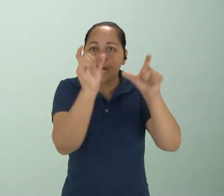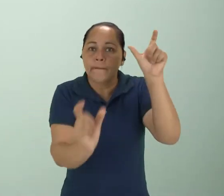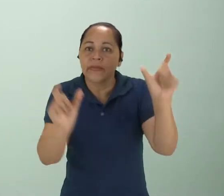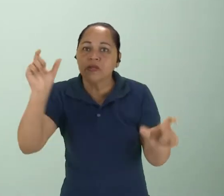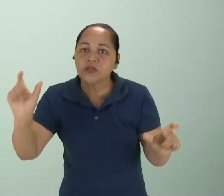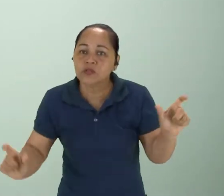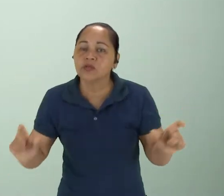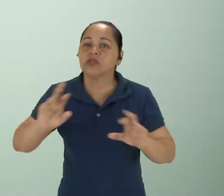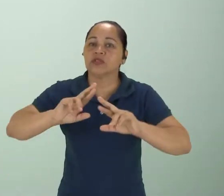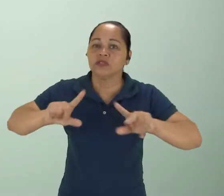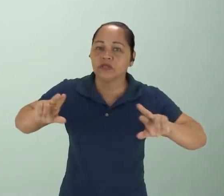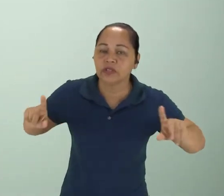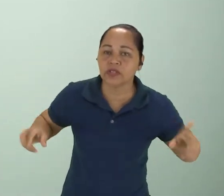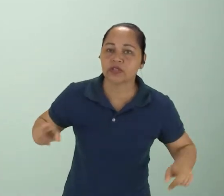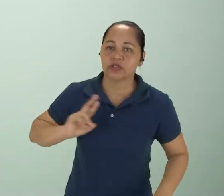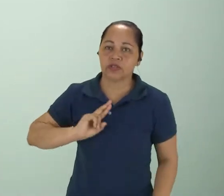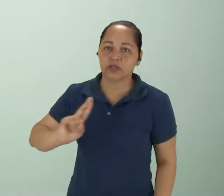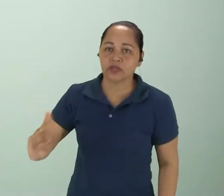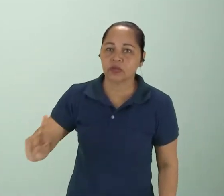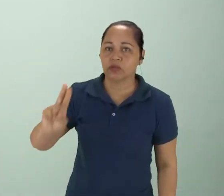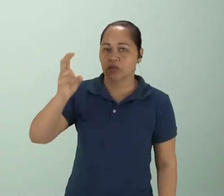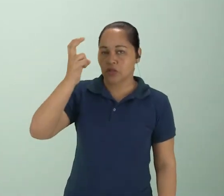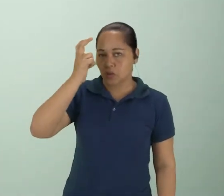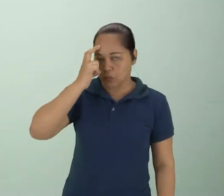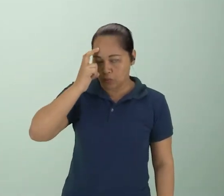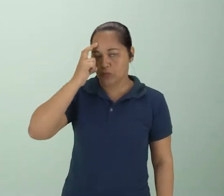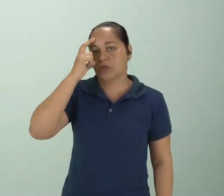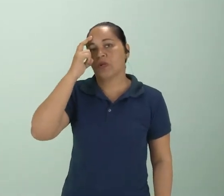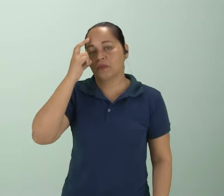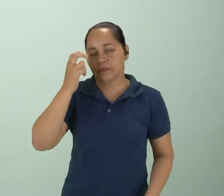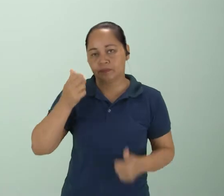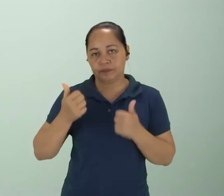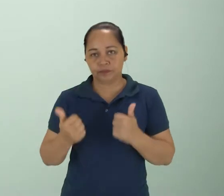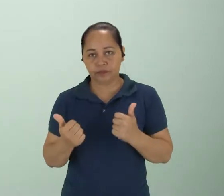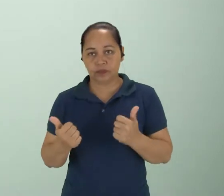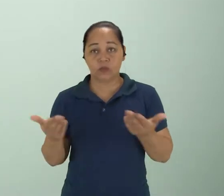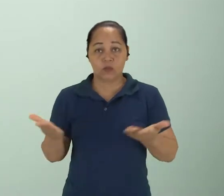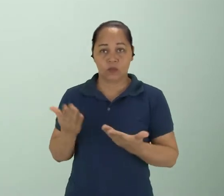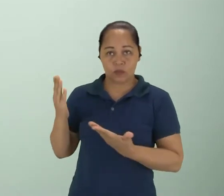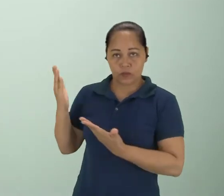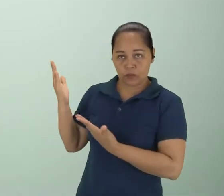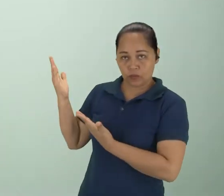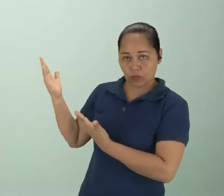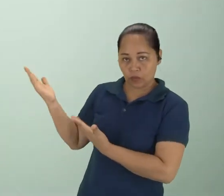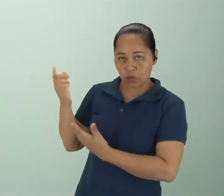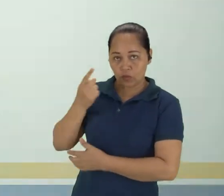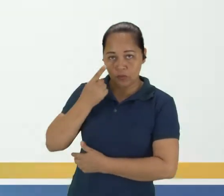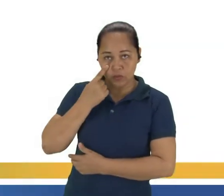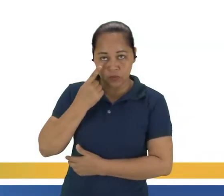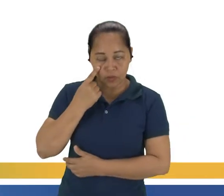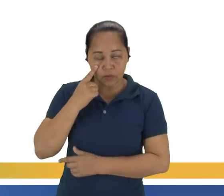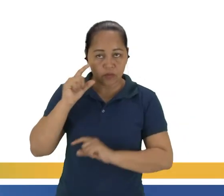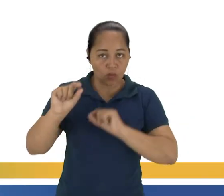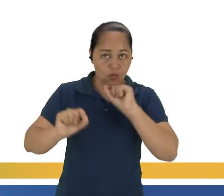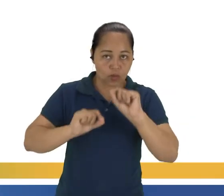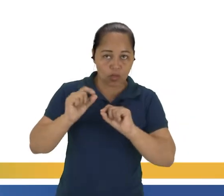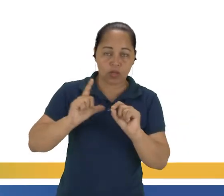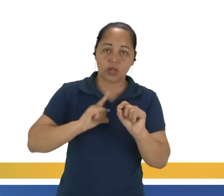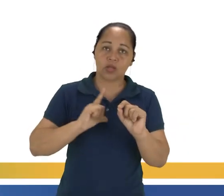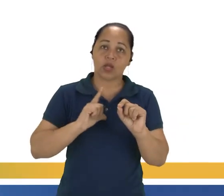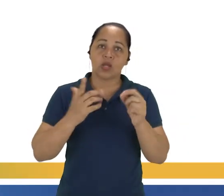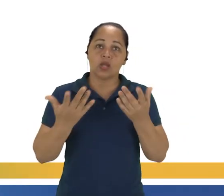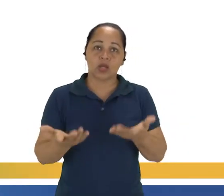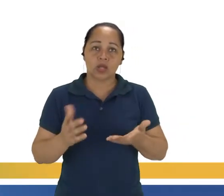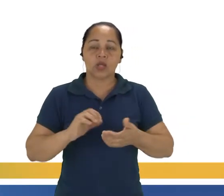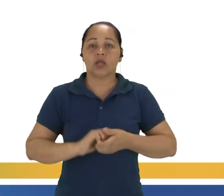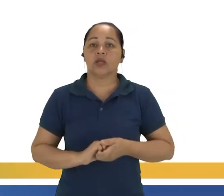questão cultural, religiosa, de maneira bem abrangente. Então, no nosso material aí, eu coloquei como base, como uma matriz